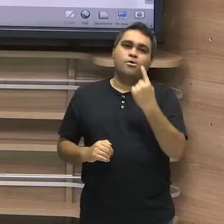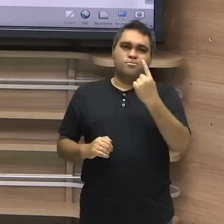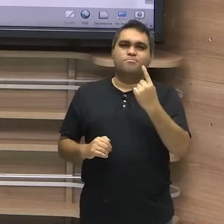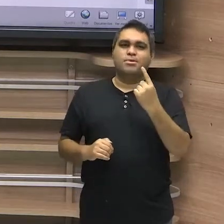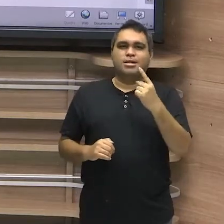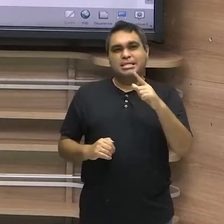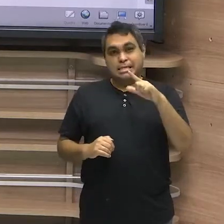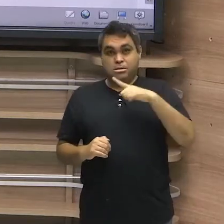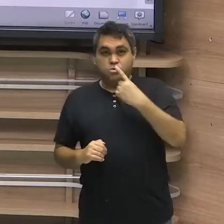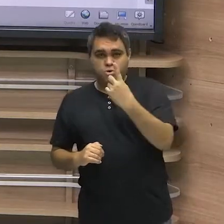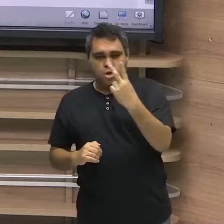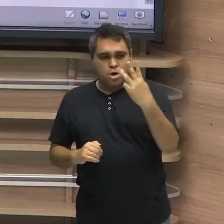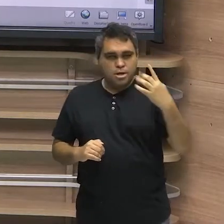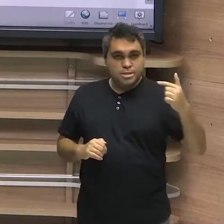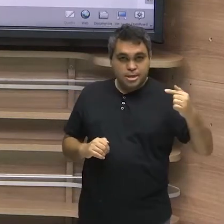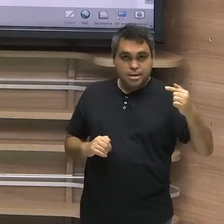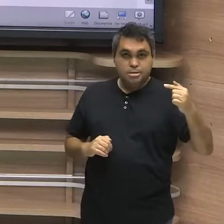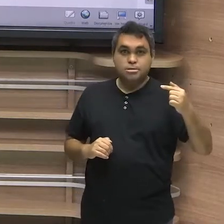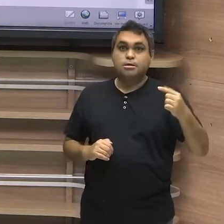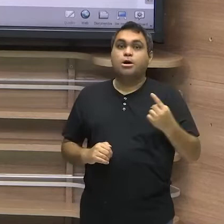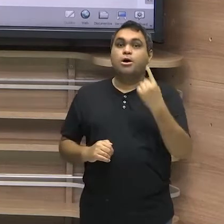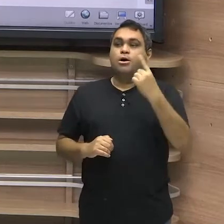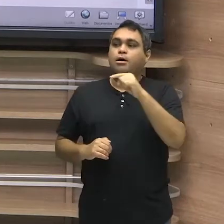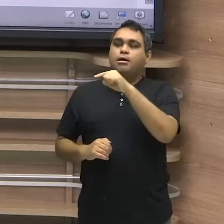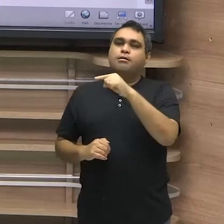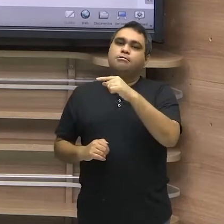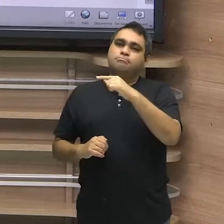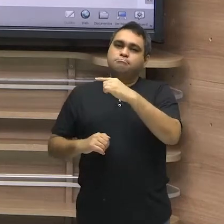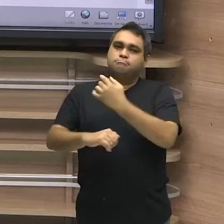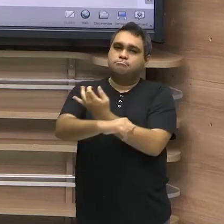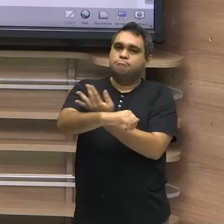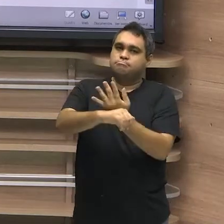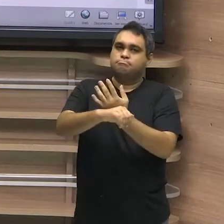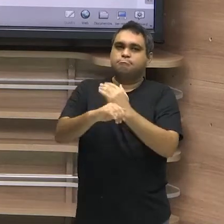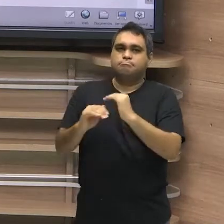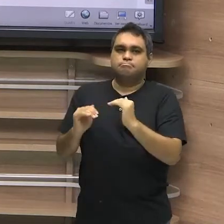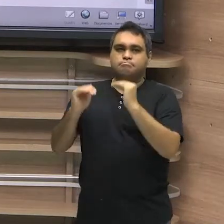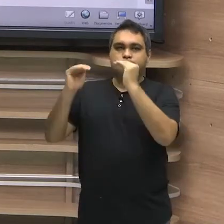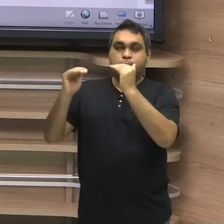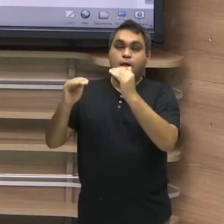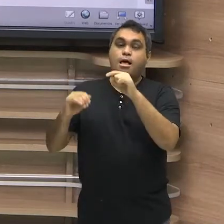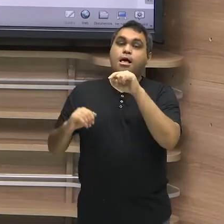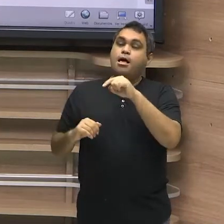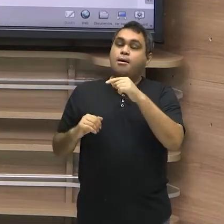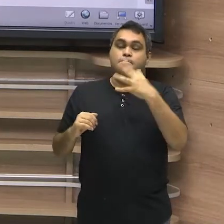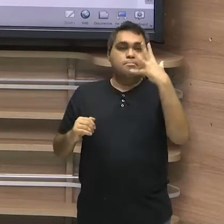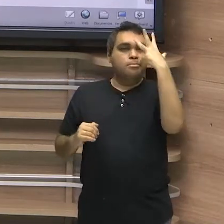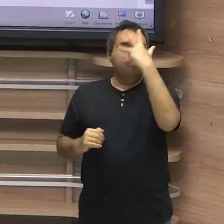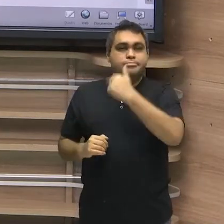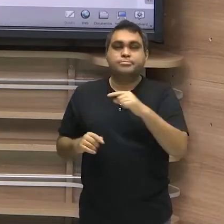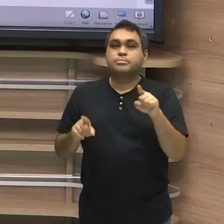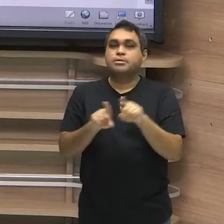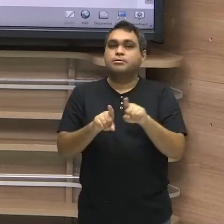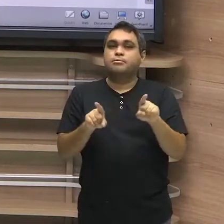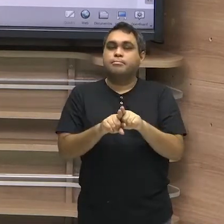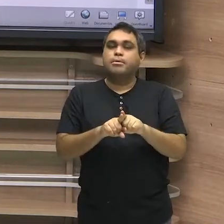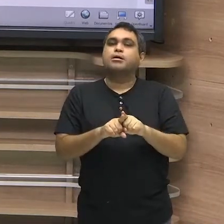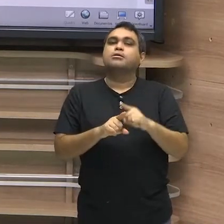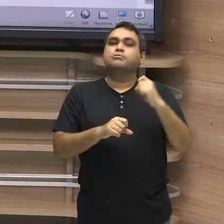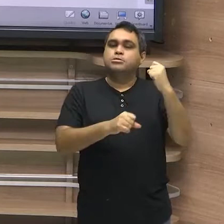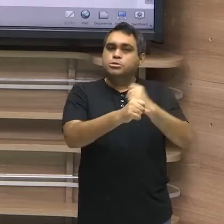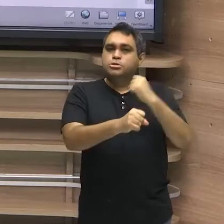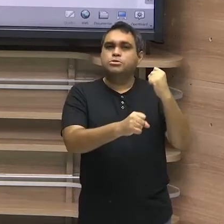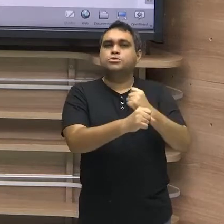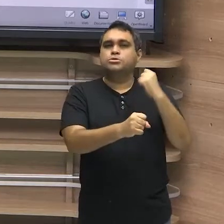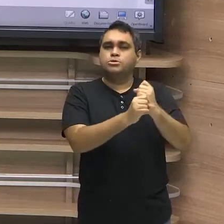do mundo, gente, de tão bonito que era. Além disso, também, a gente vai ver aí que ele vai construir um templo